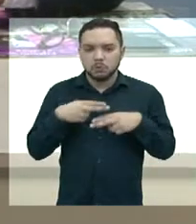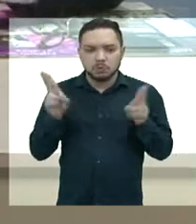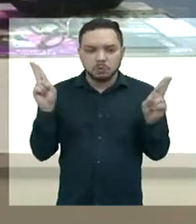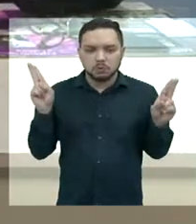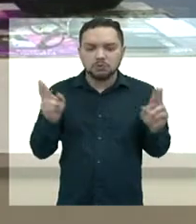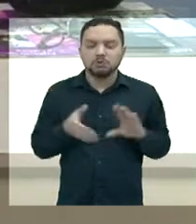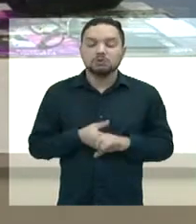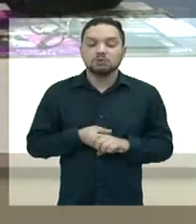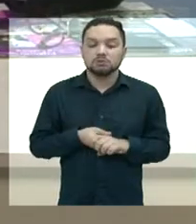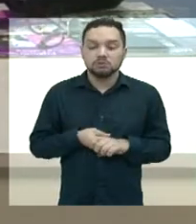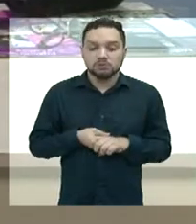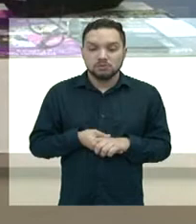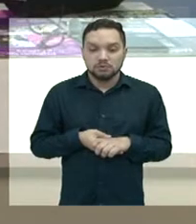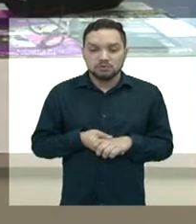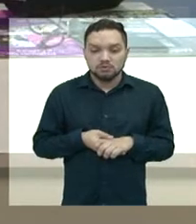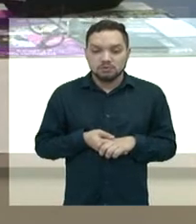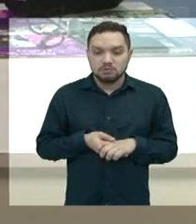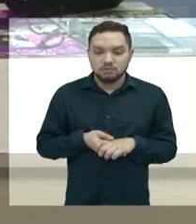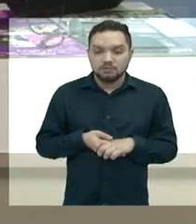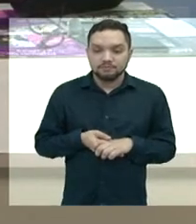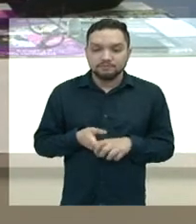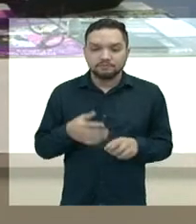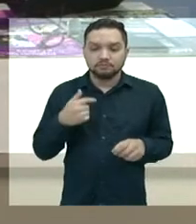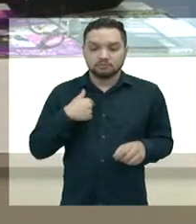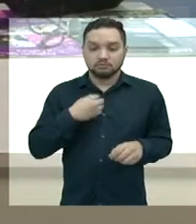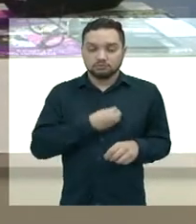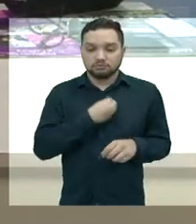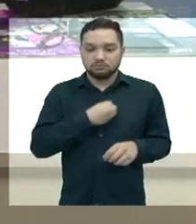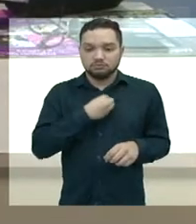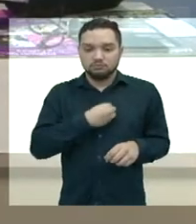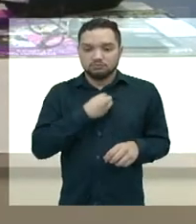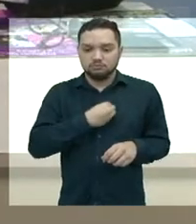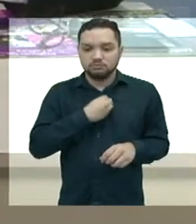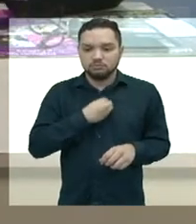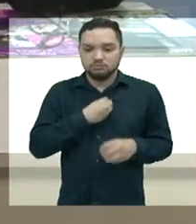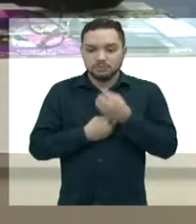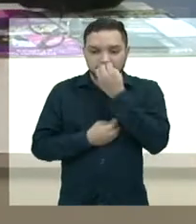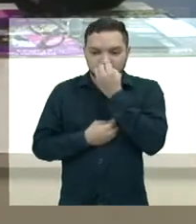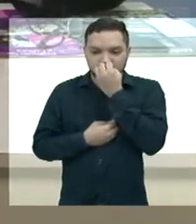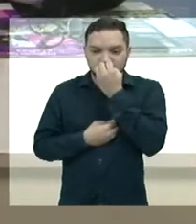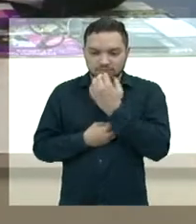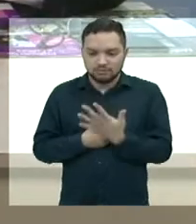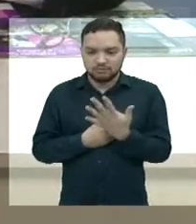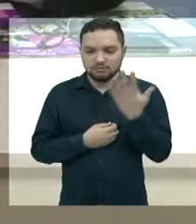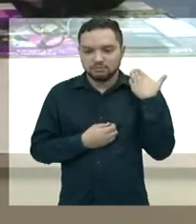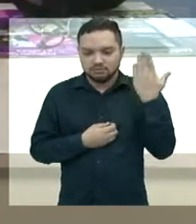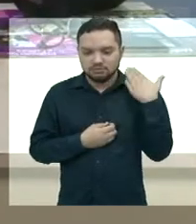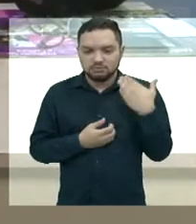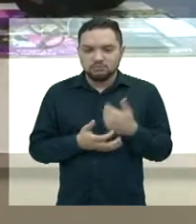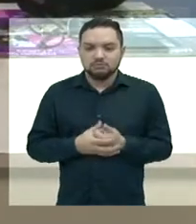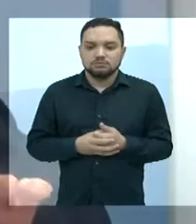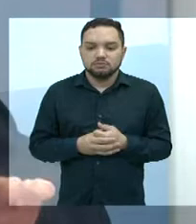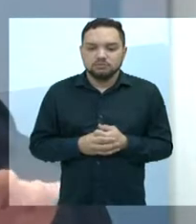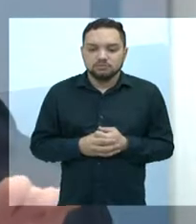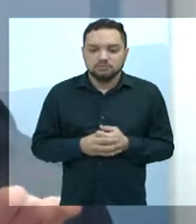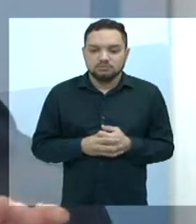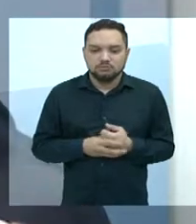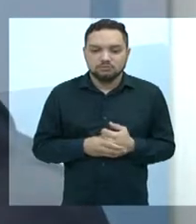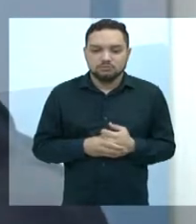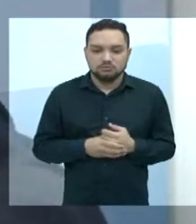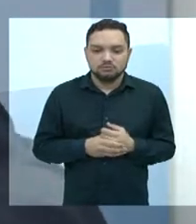Eu tinha uma vida muito boa na Coelce, de todo jeito, né?